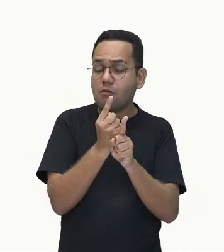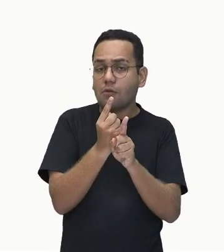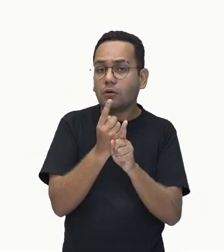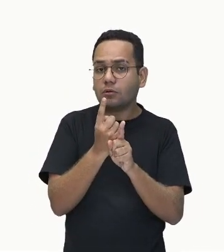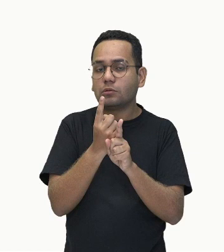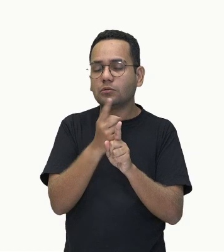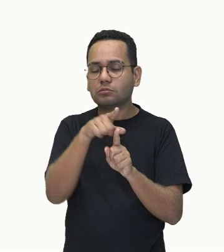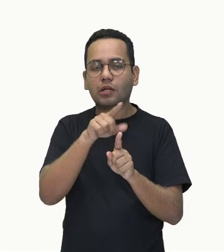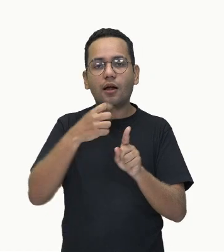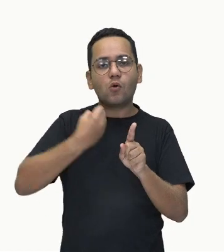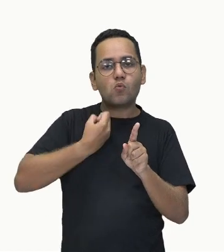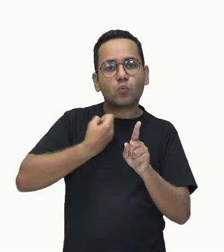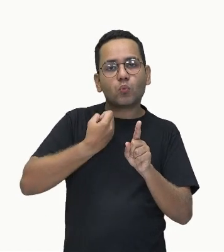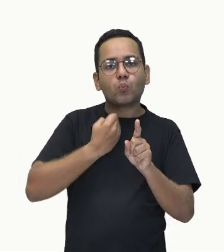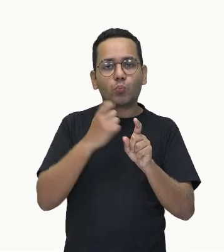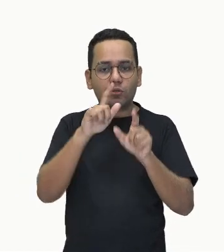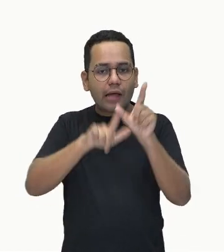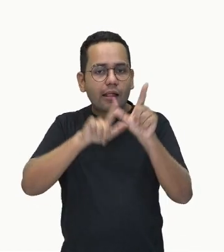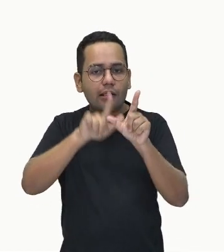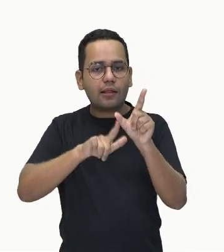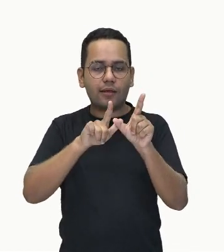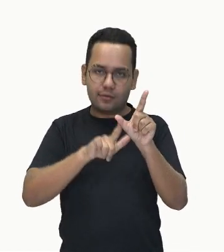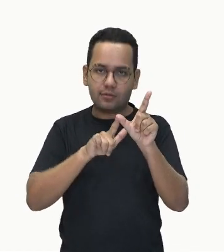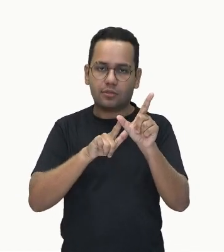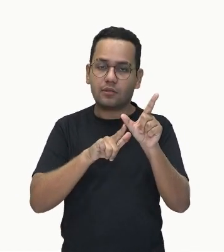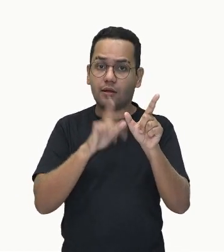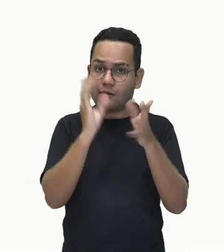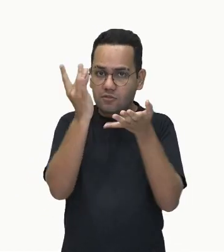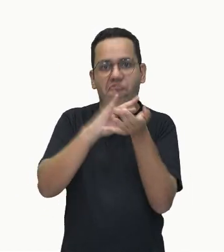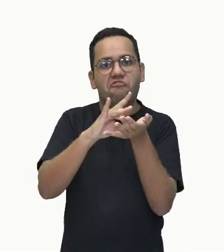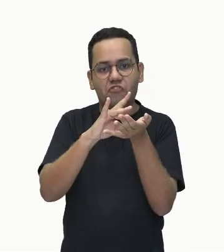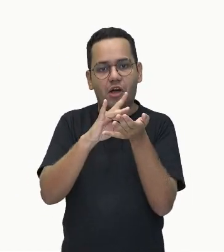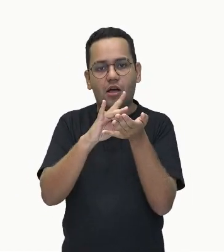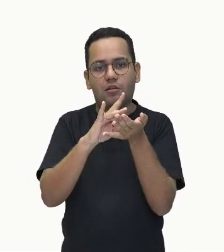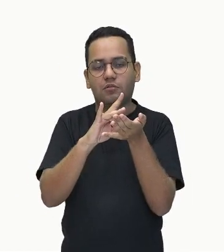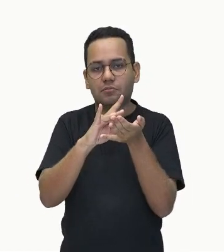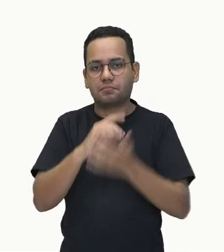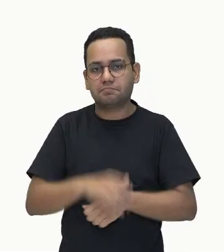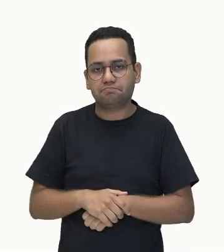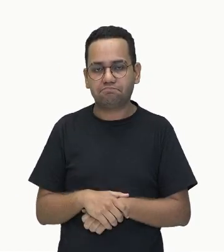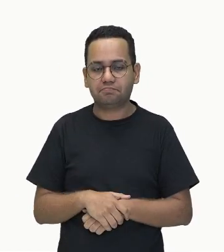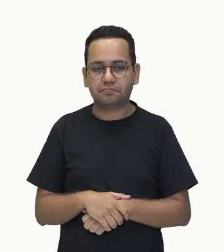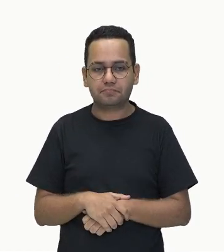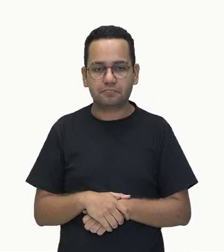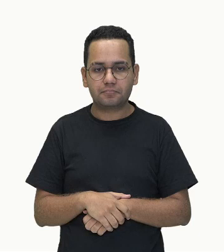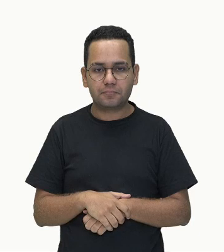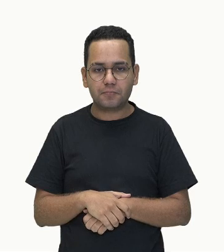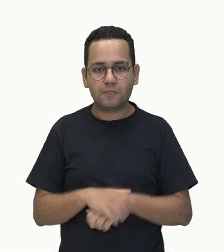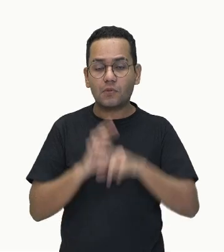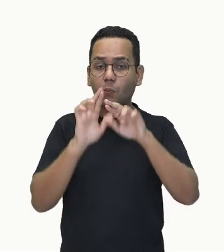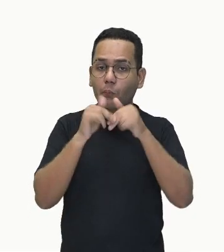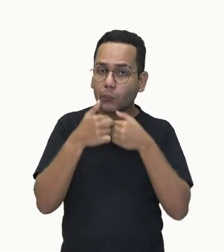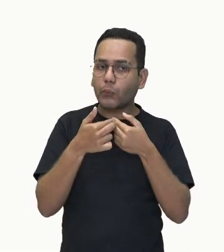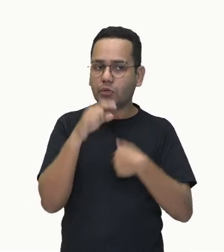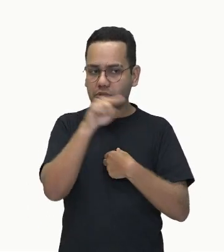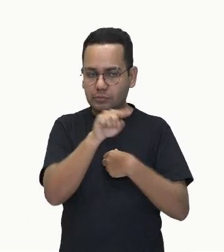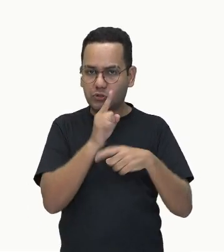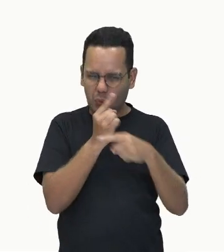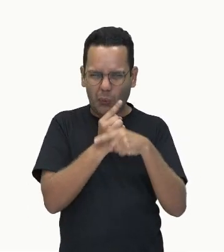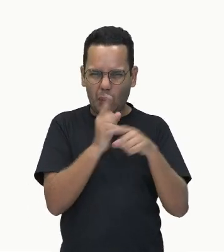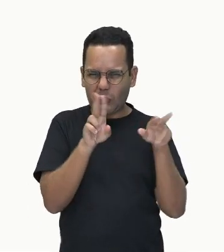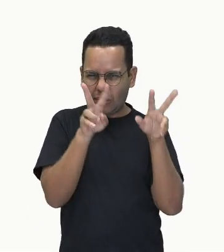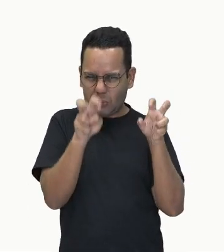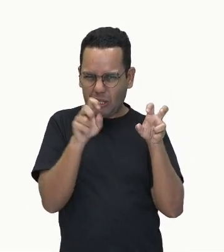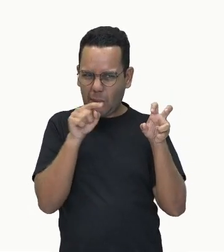igualdade verdadeira ou seja que satisfaz a equação no caso de uma equação exponencial